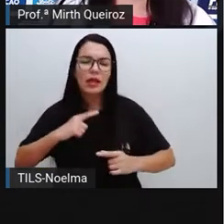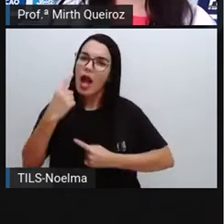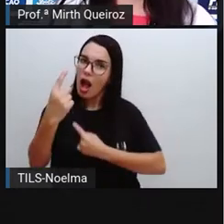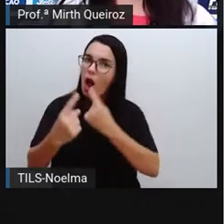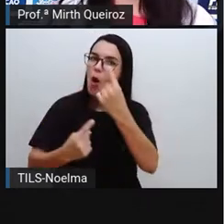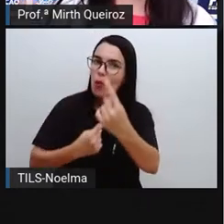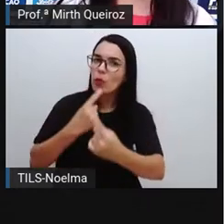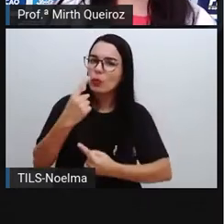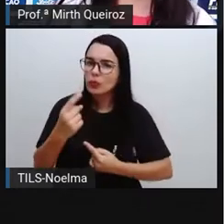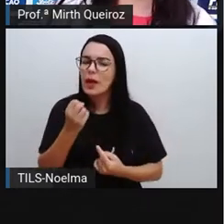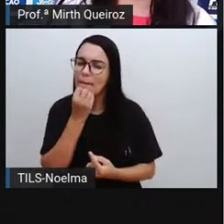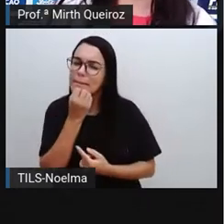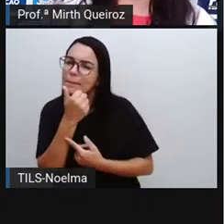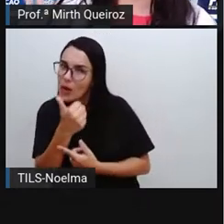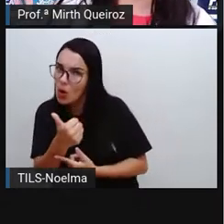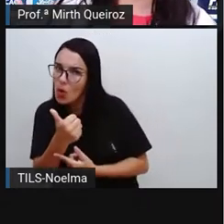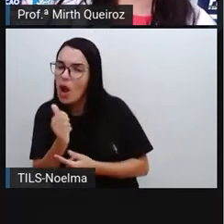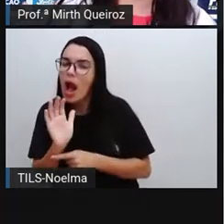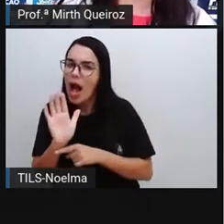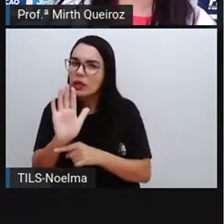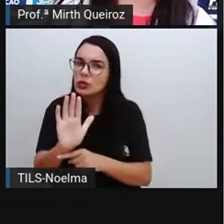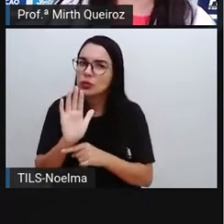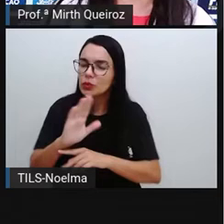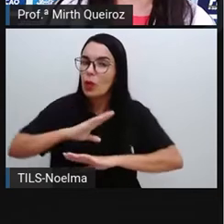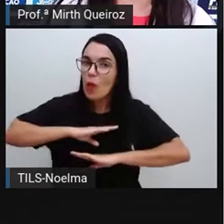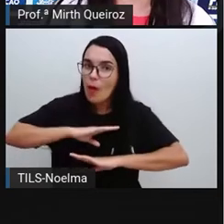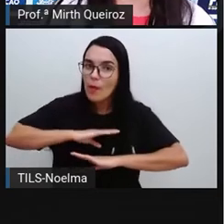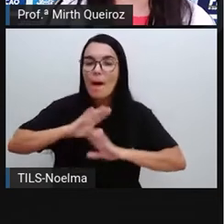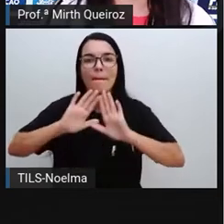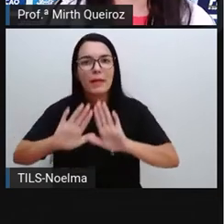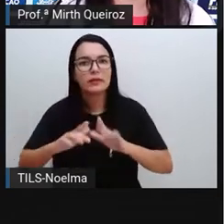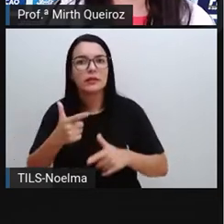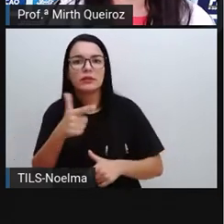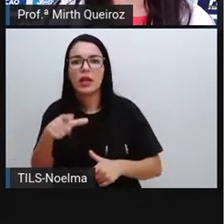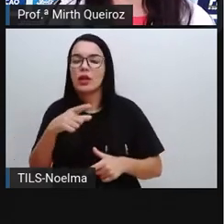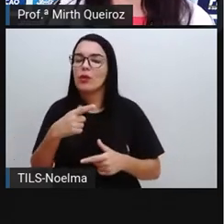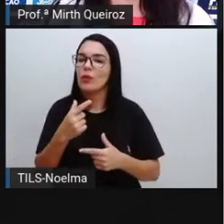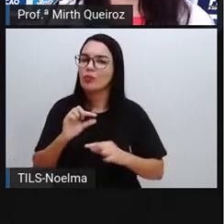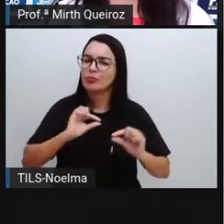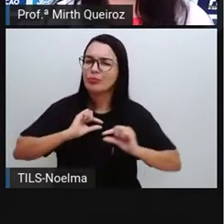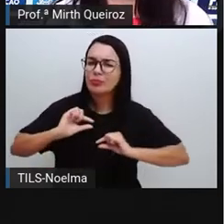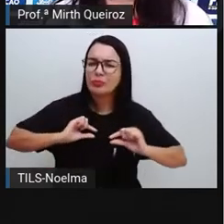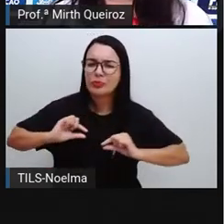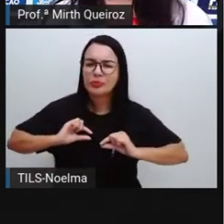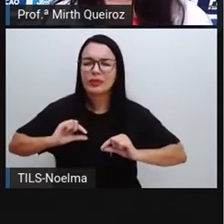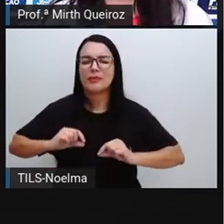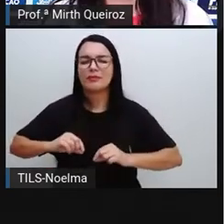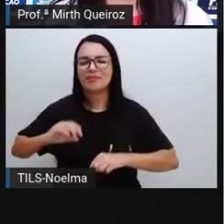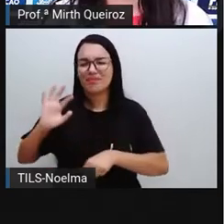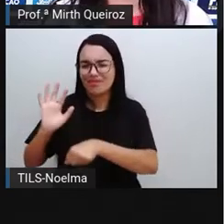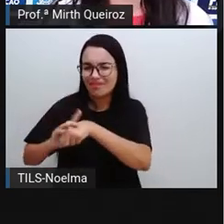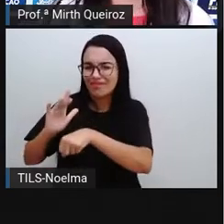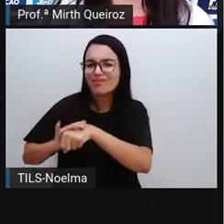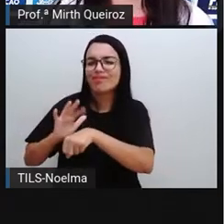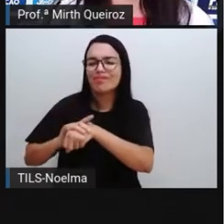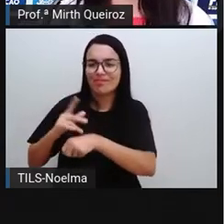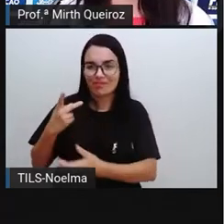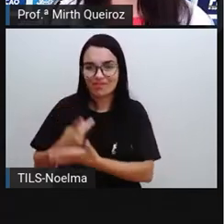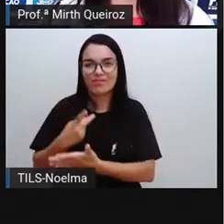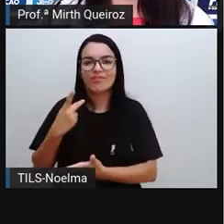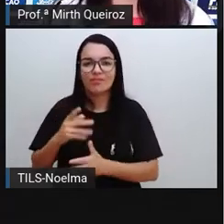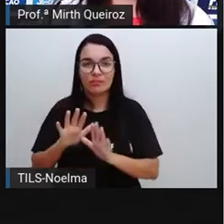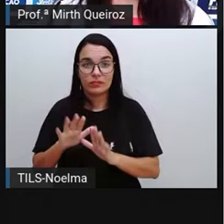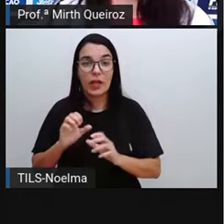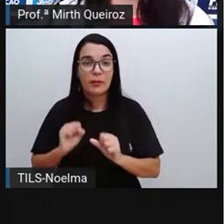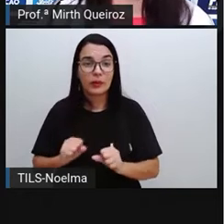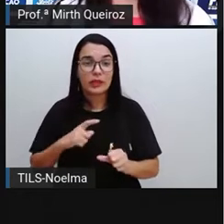são bonzinhos, né? Que até ajudam a gente, mas tem outros micro-organismos que são causadores de doenças. E esses micro-organismos podem